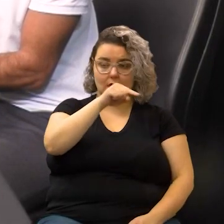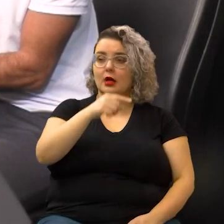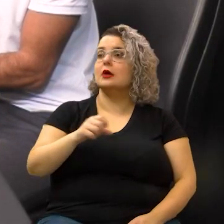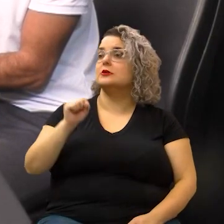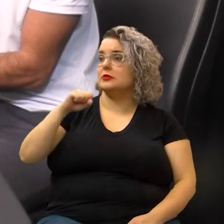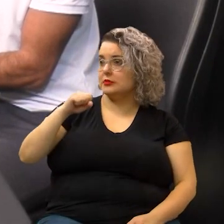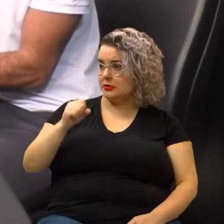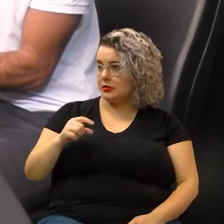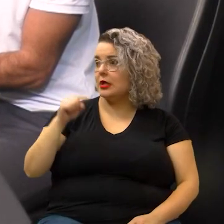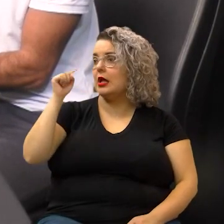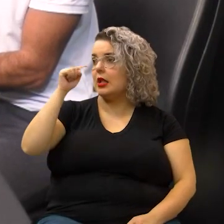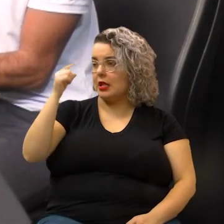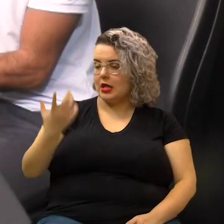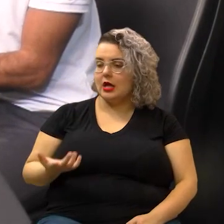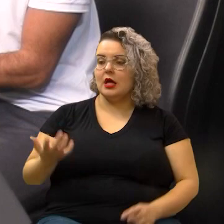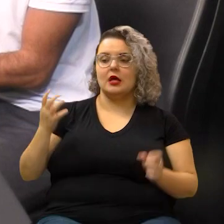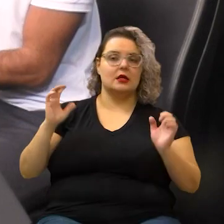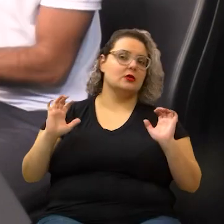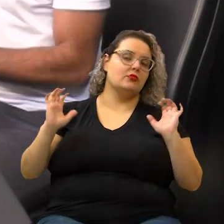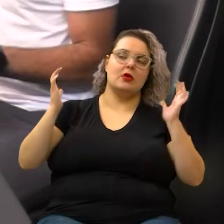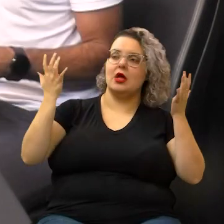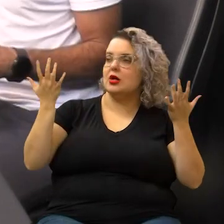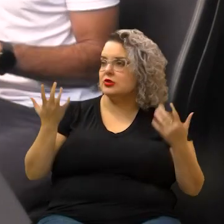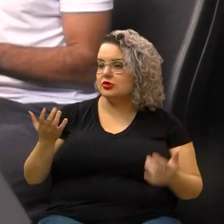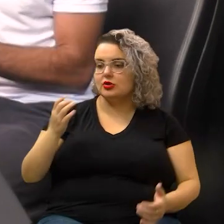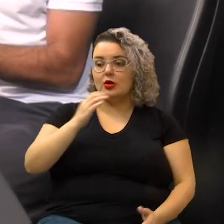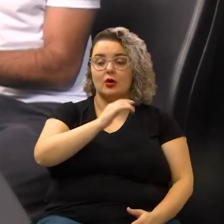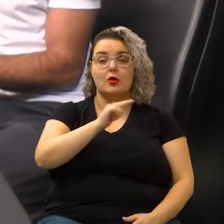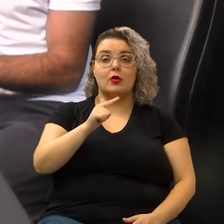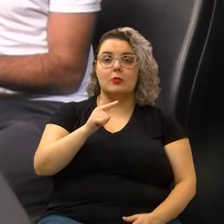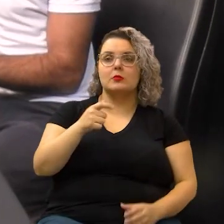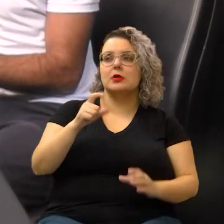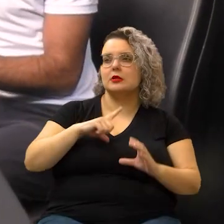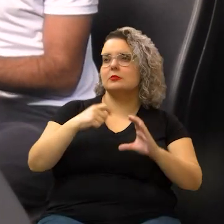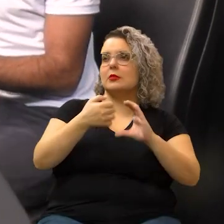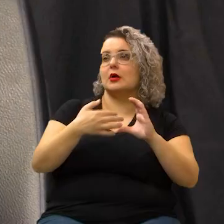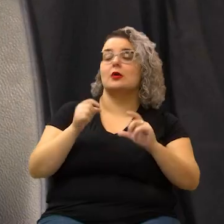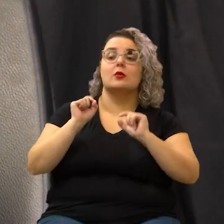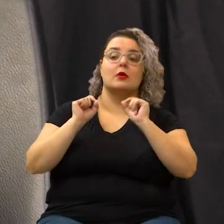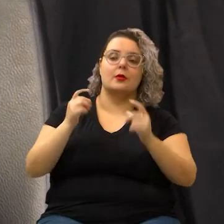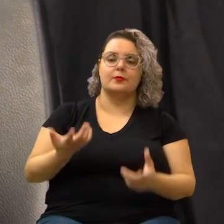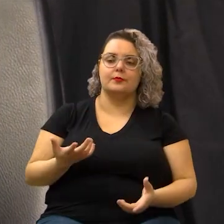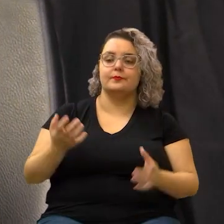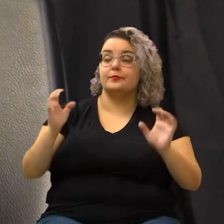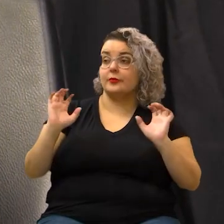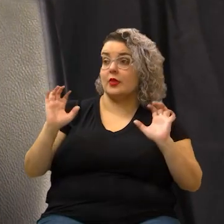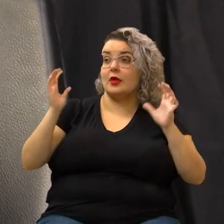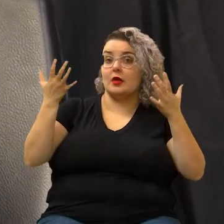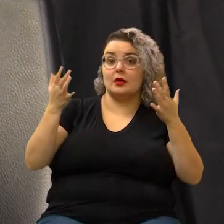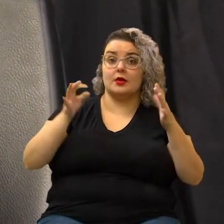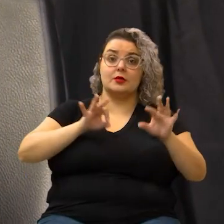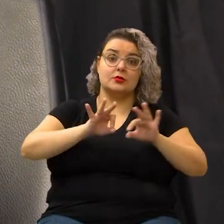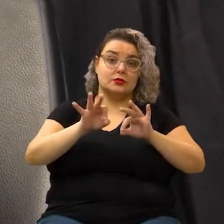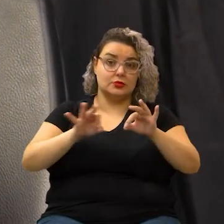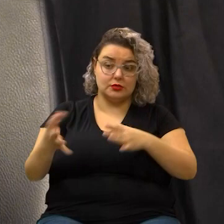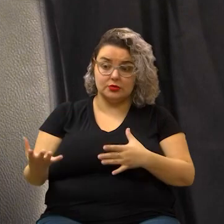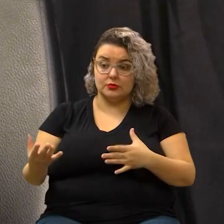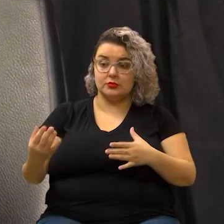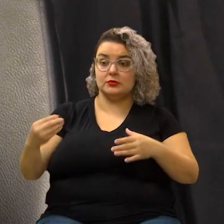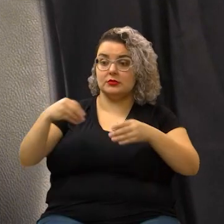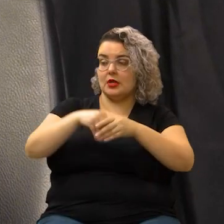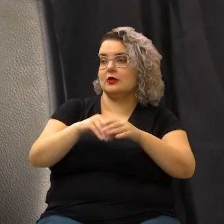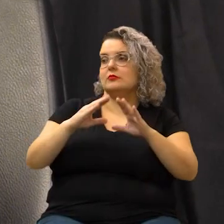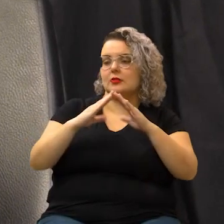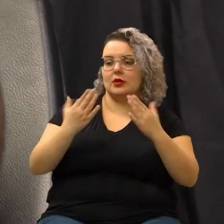fiz todo o ensino médio lá, então as festinhas... O Campo Grande ele tem uma característica seguinte, era aquelas festinhas que a gente organizava